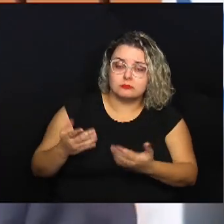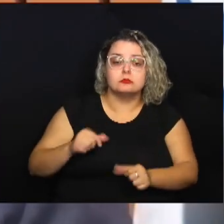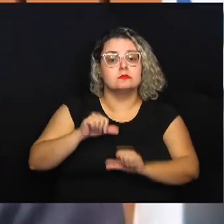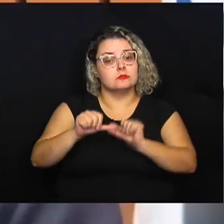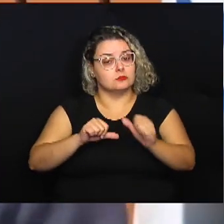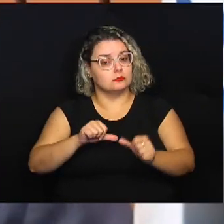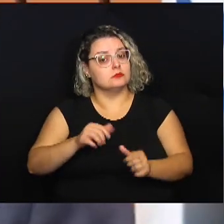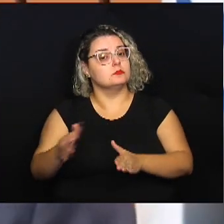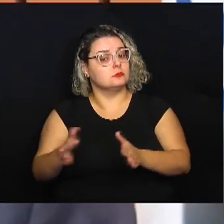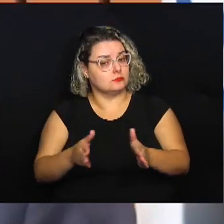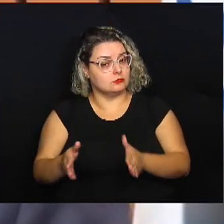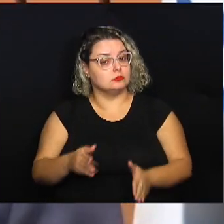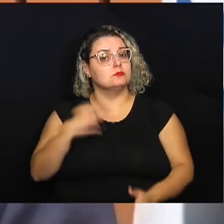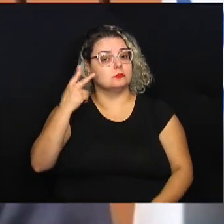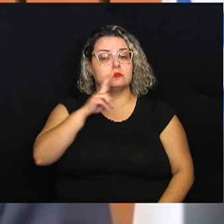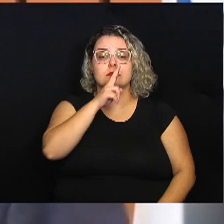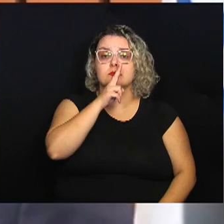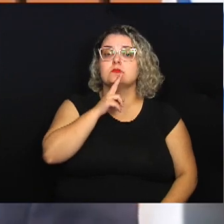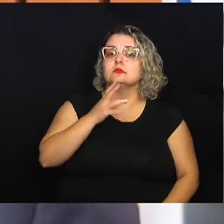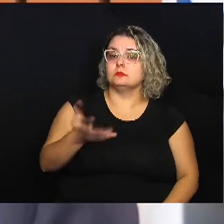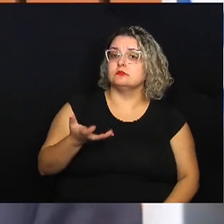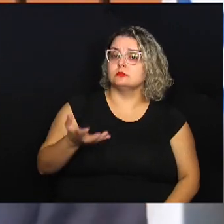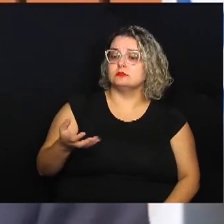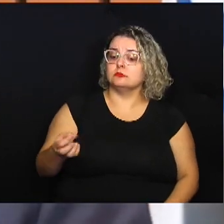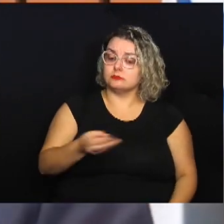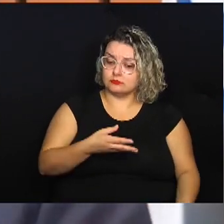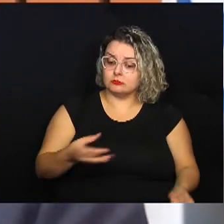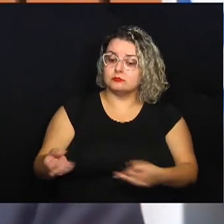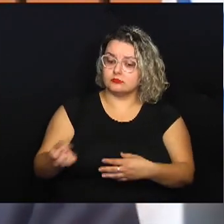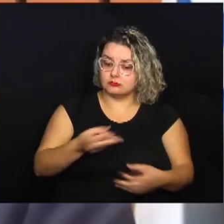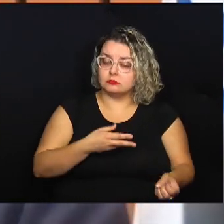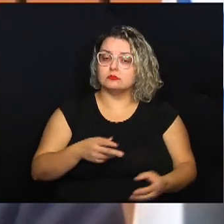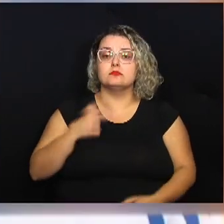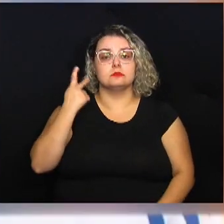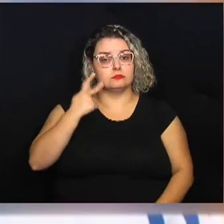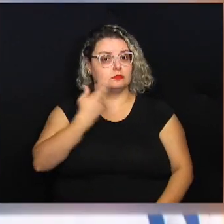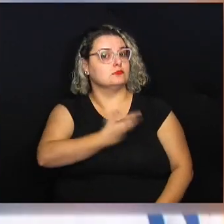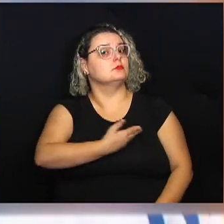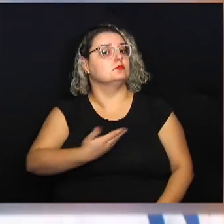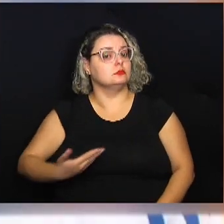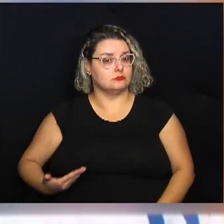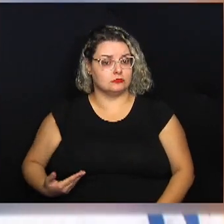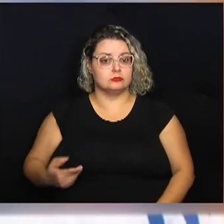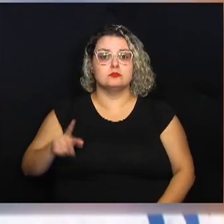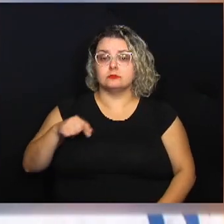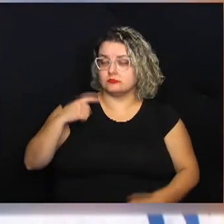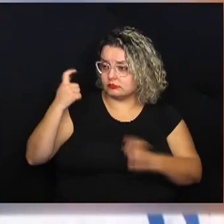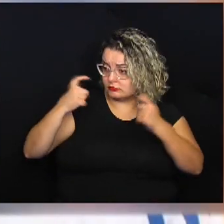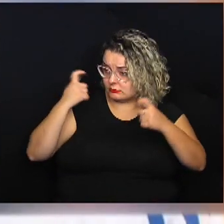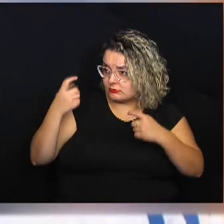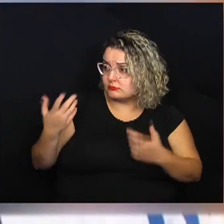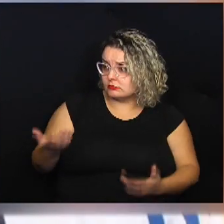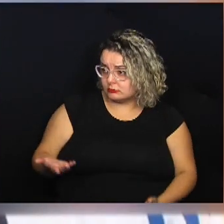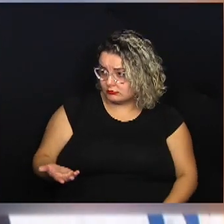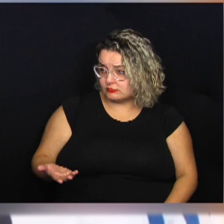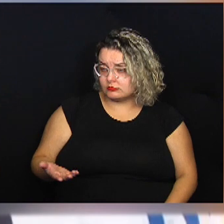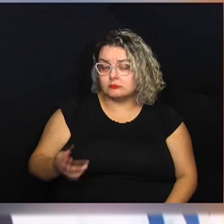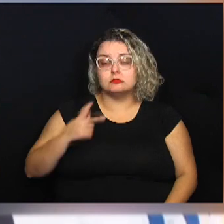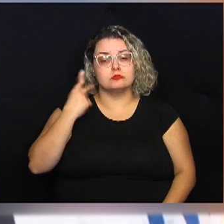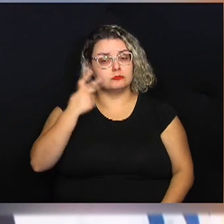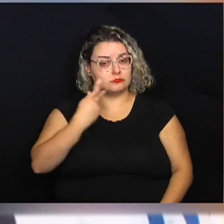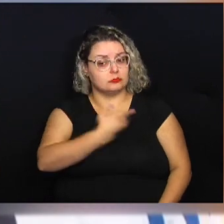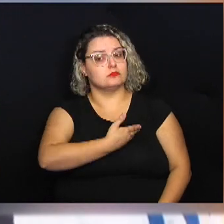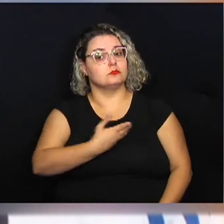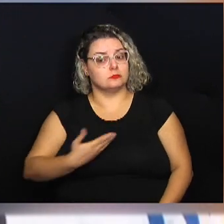vereador Nelson Osseri quer uma atualização das políticas públicas. É muito preocupante e políticas